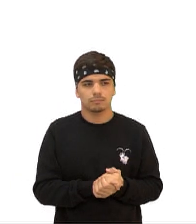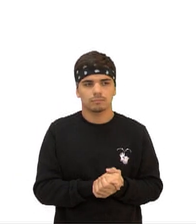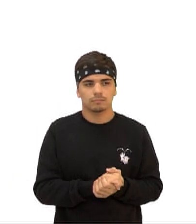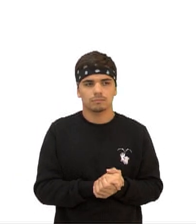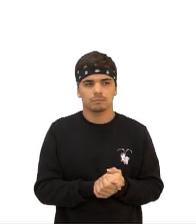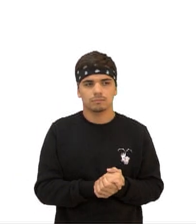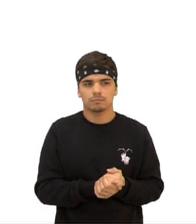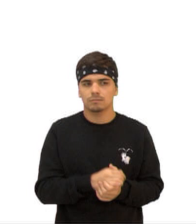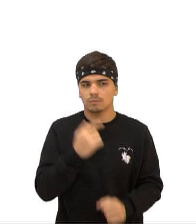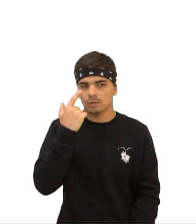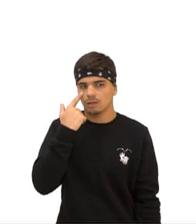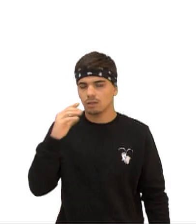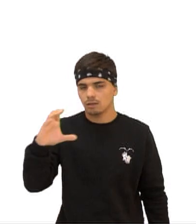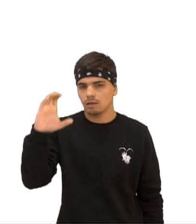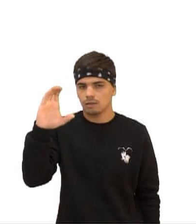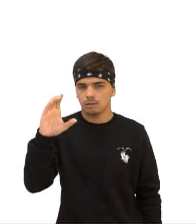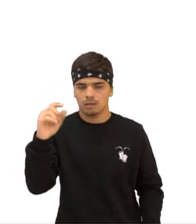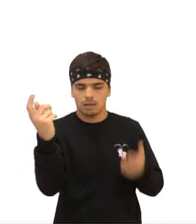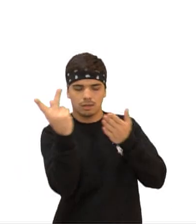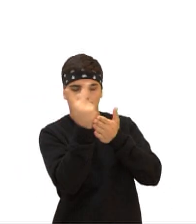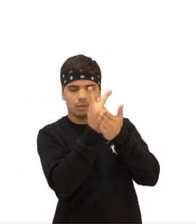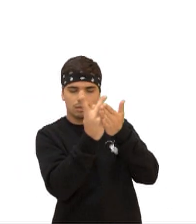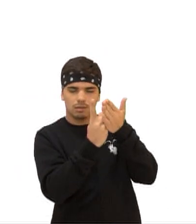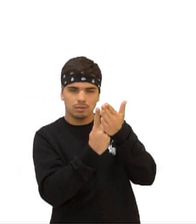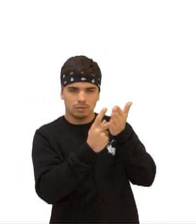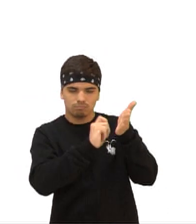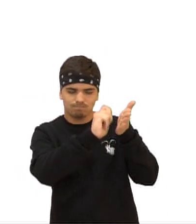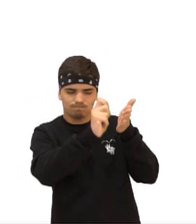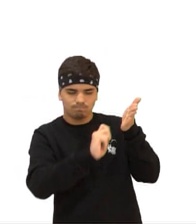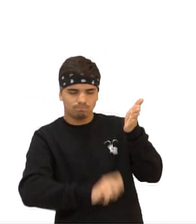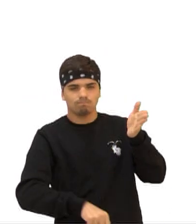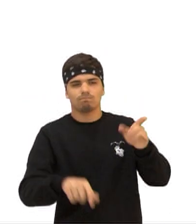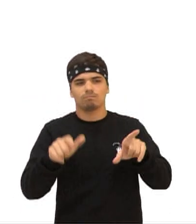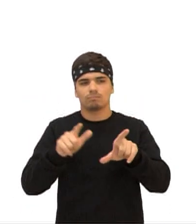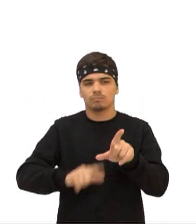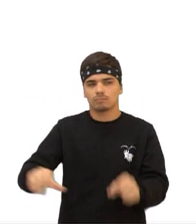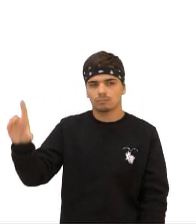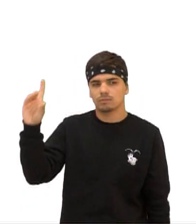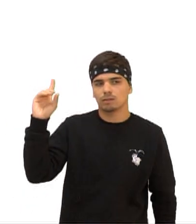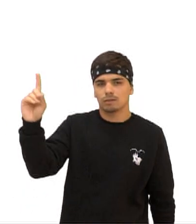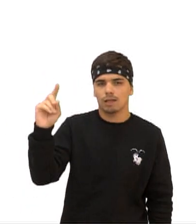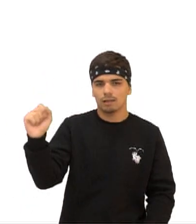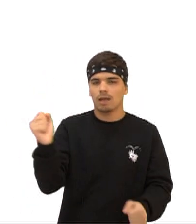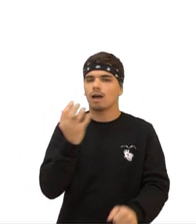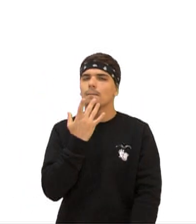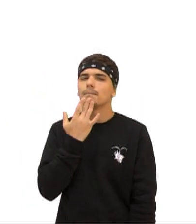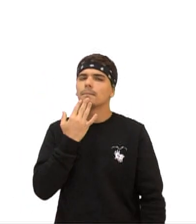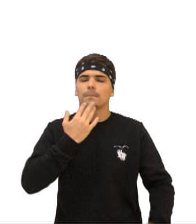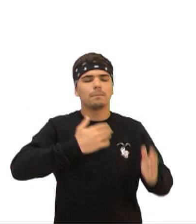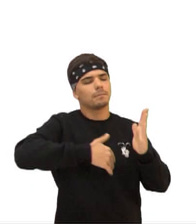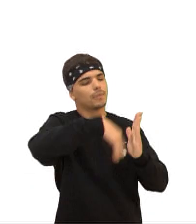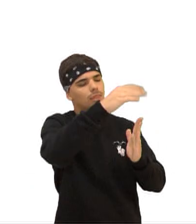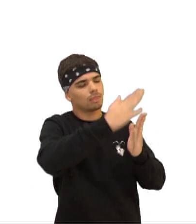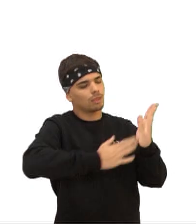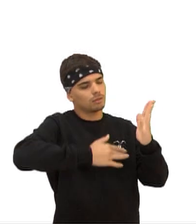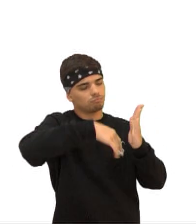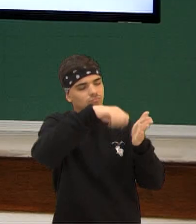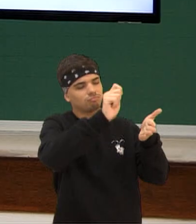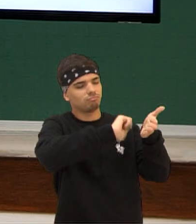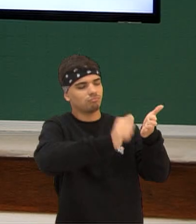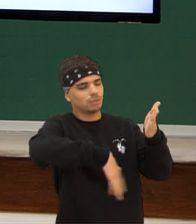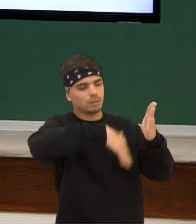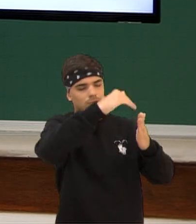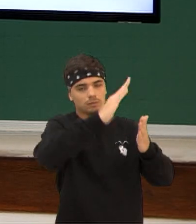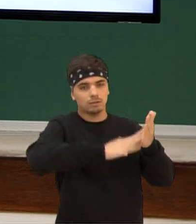está desenhando pela mãozinha uma criança então alguém está desenhado e na letra dela está colorindo Ela está pintando Você